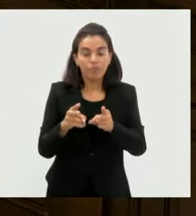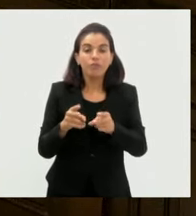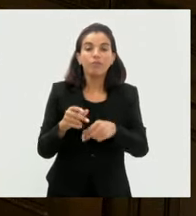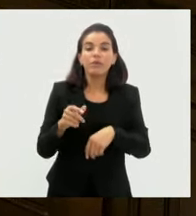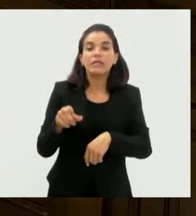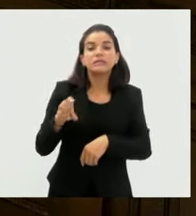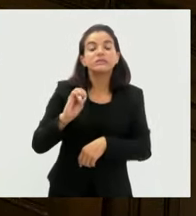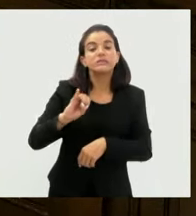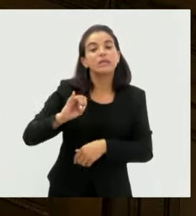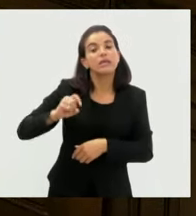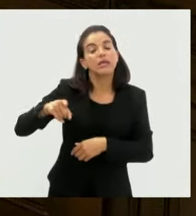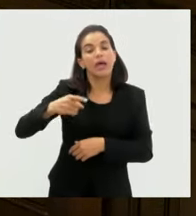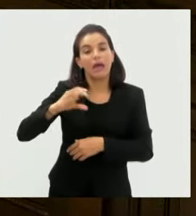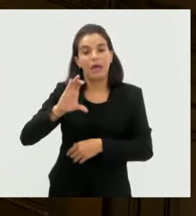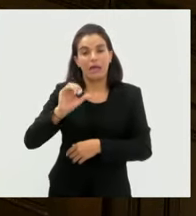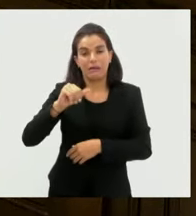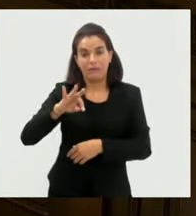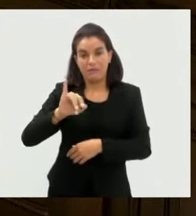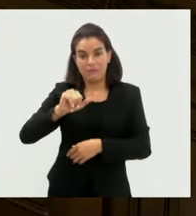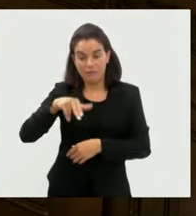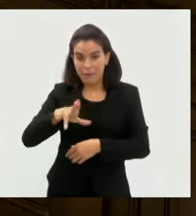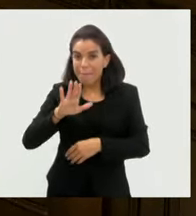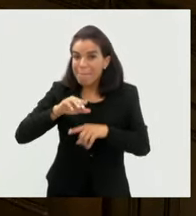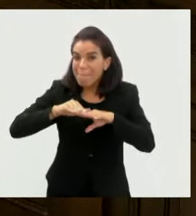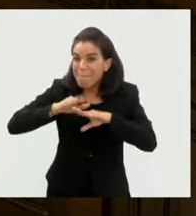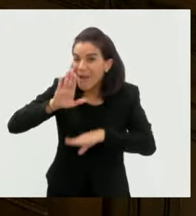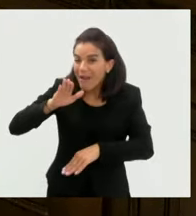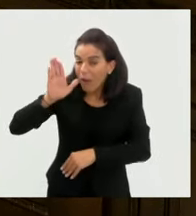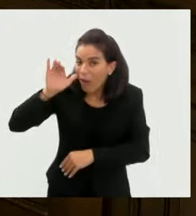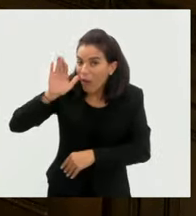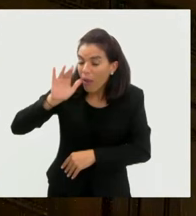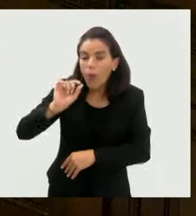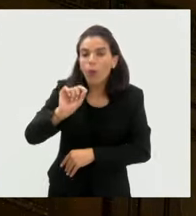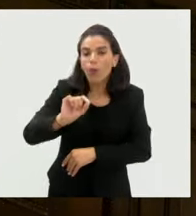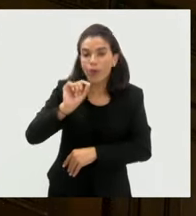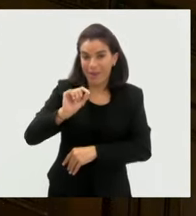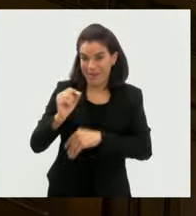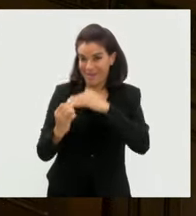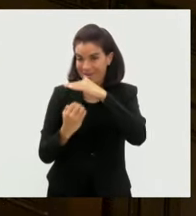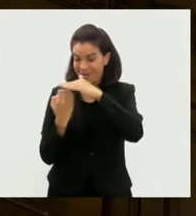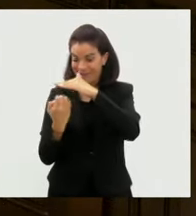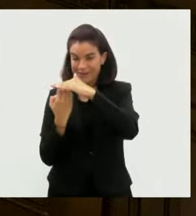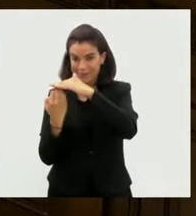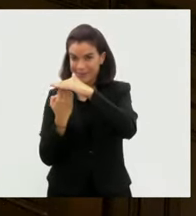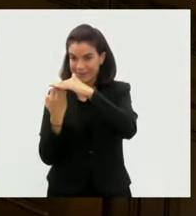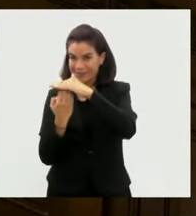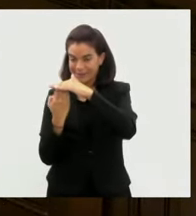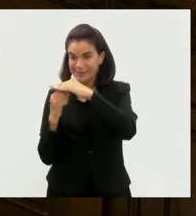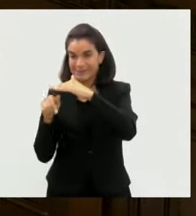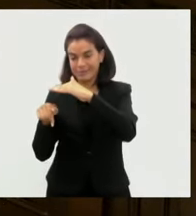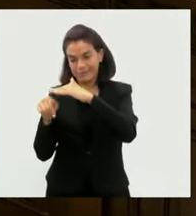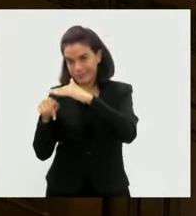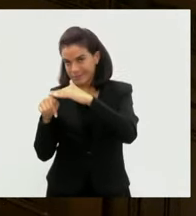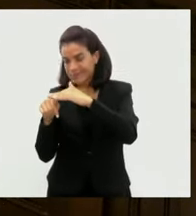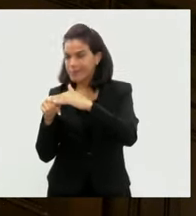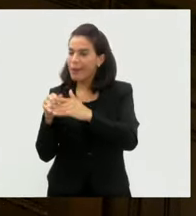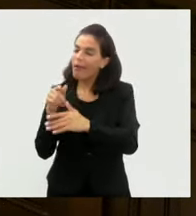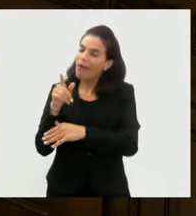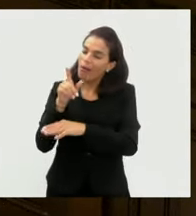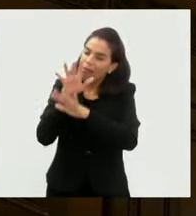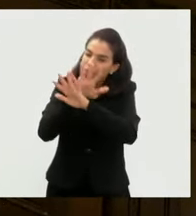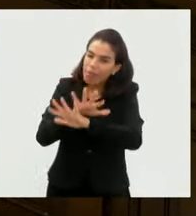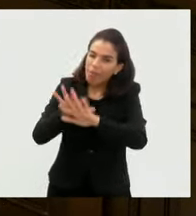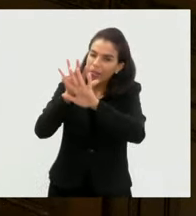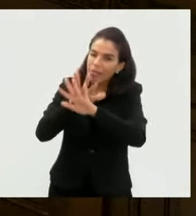cantinas sem cobertura contratual. Mas o que é mais curioso é que a empresa, que supostamente